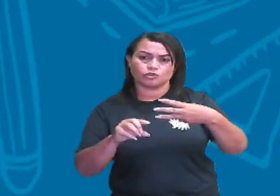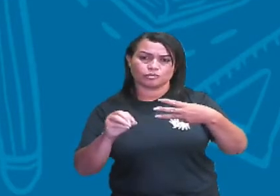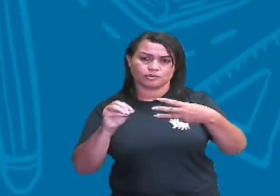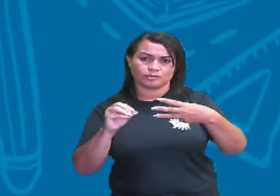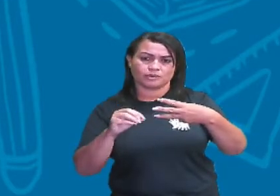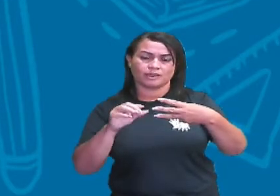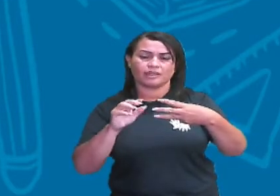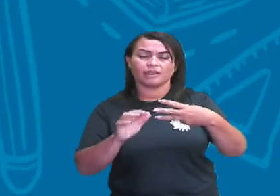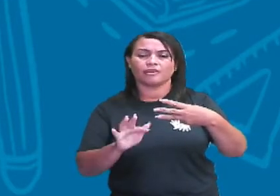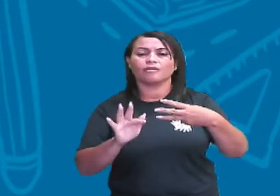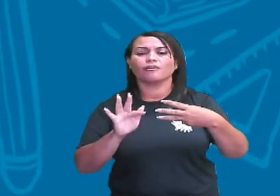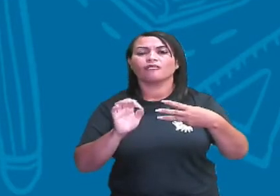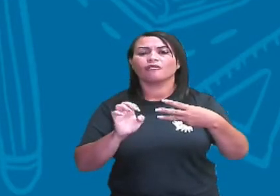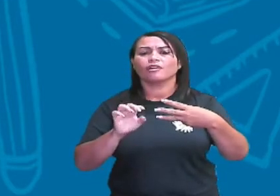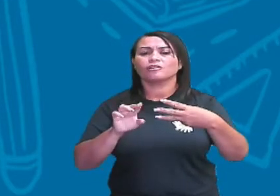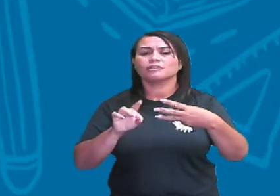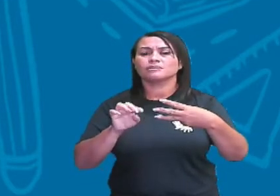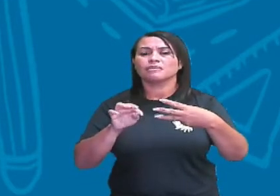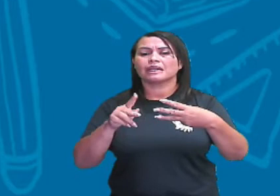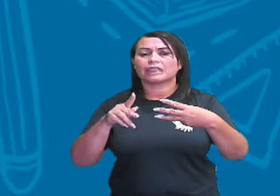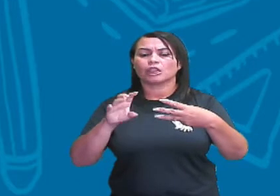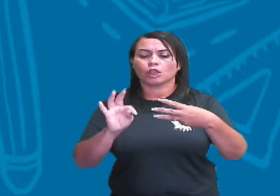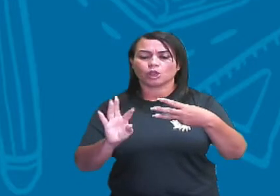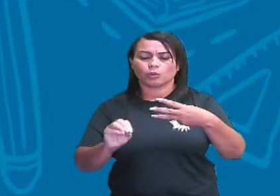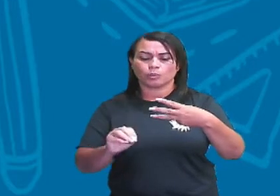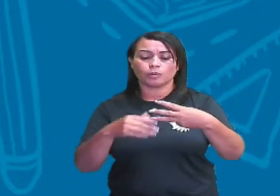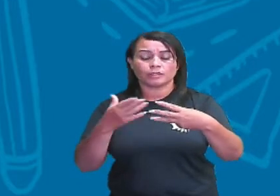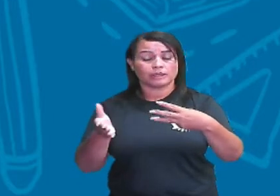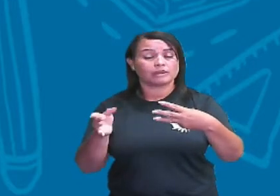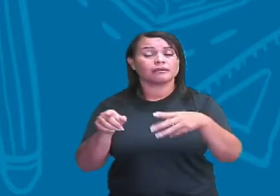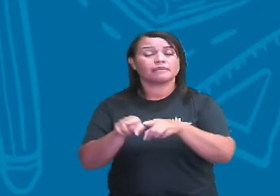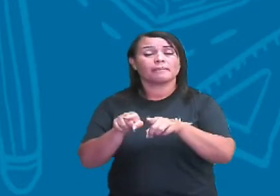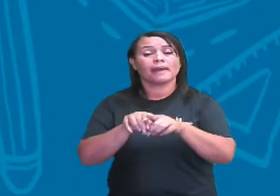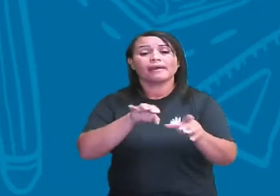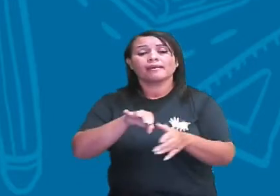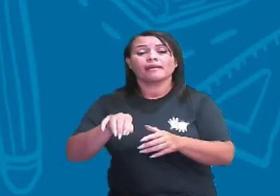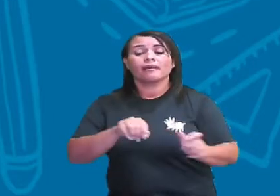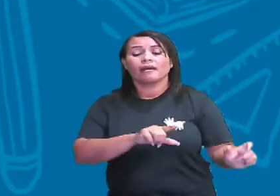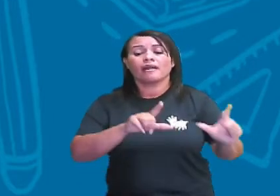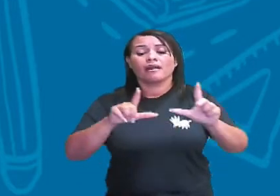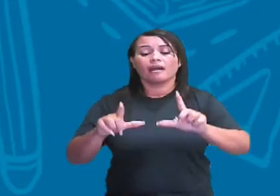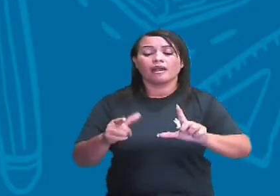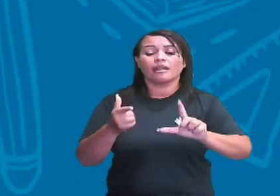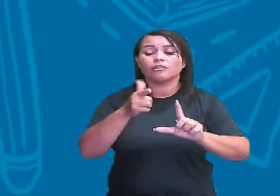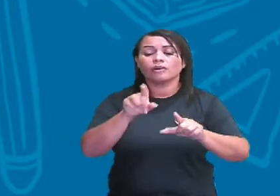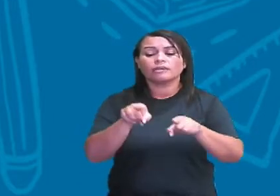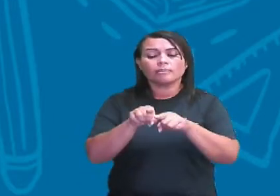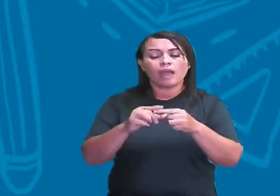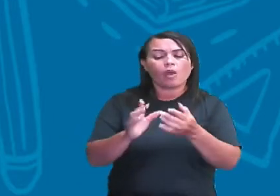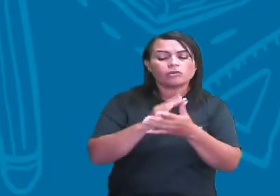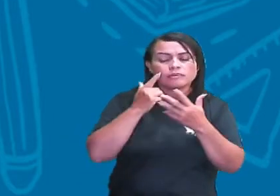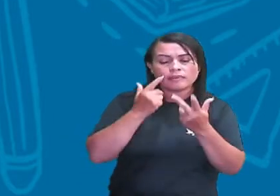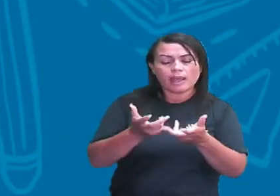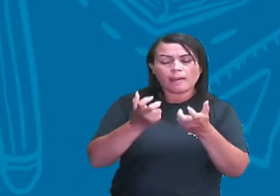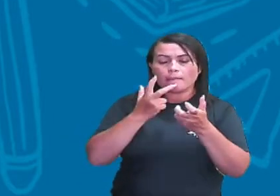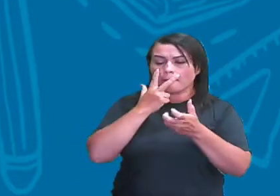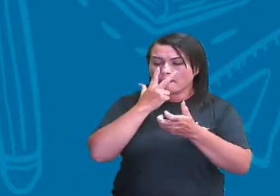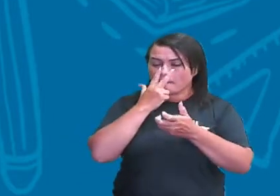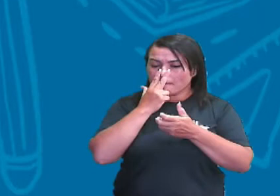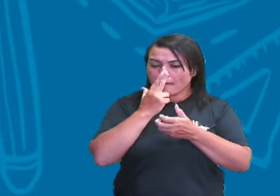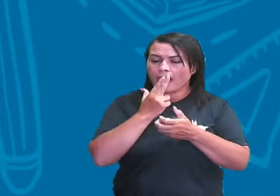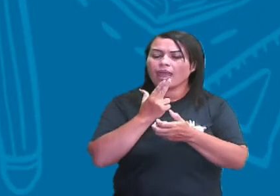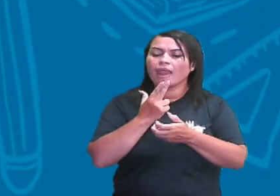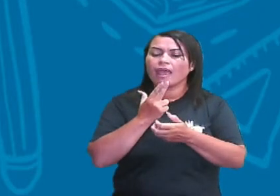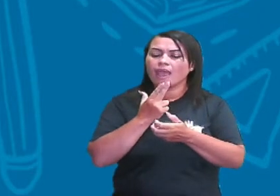Além disso, nós temos outras misturas que aparentemente são homogêneas à primeira vista, mas que quando espera-se